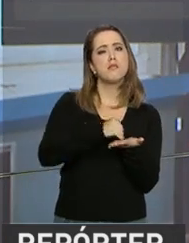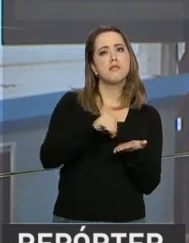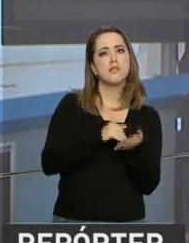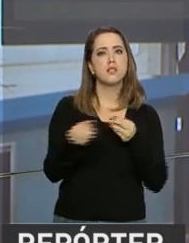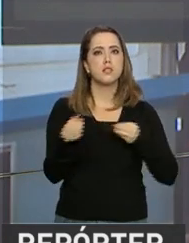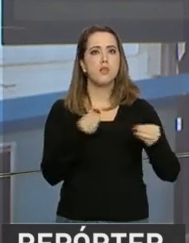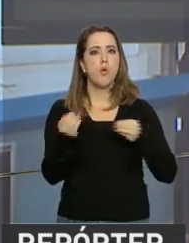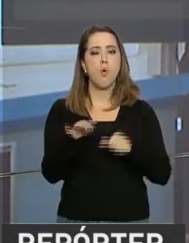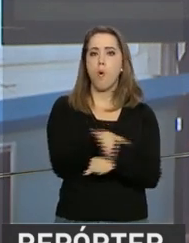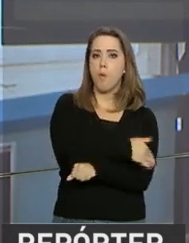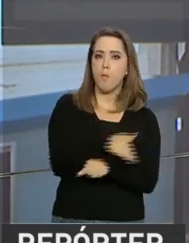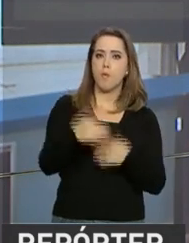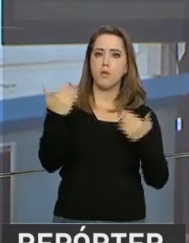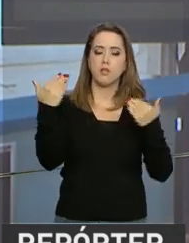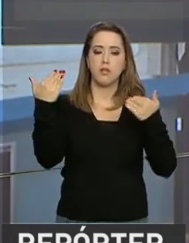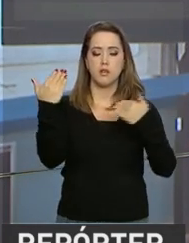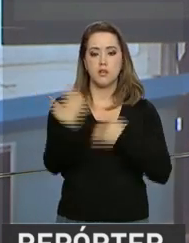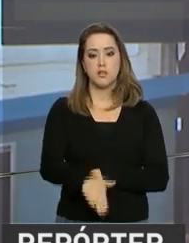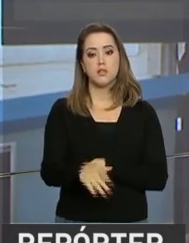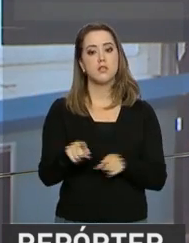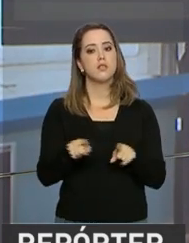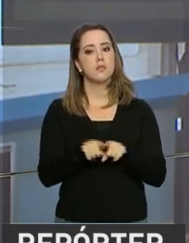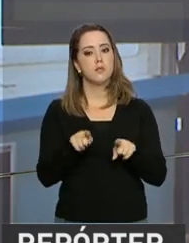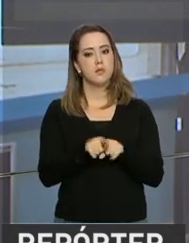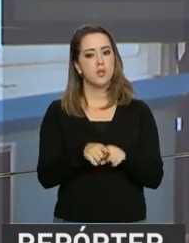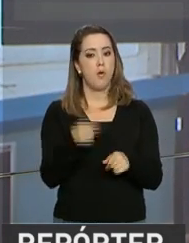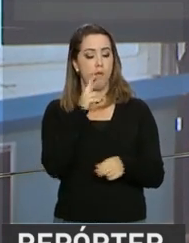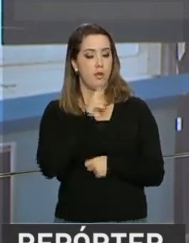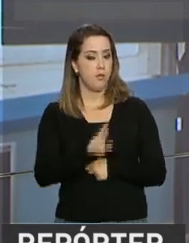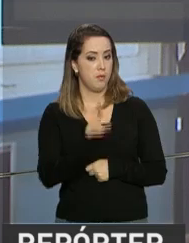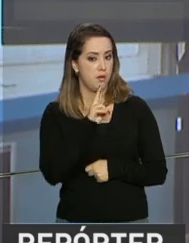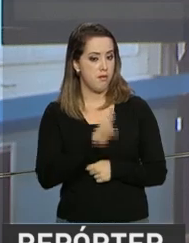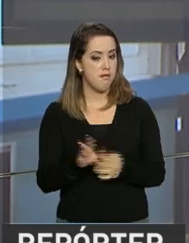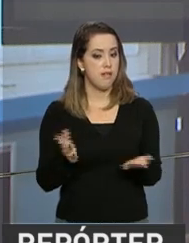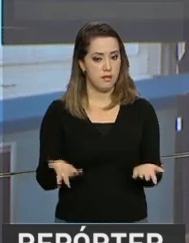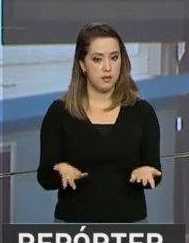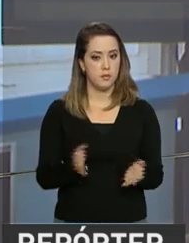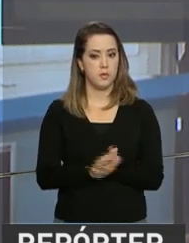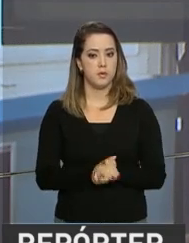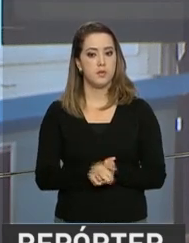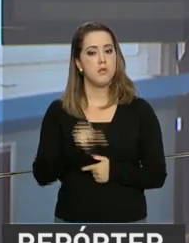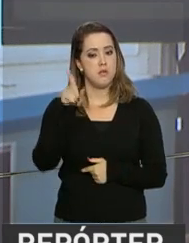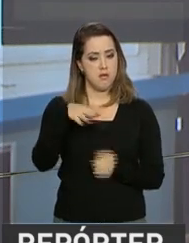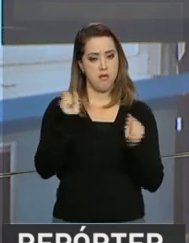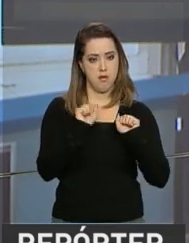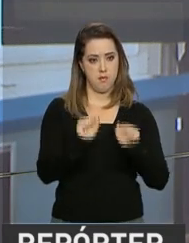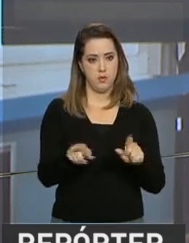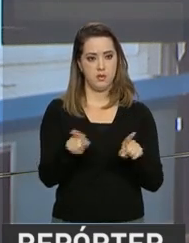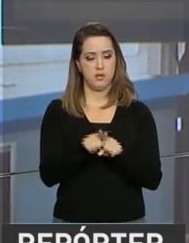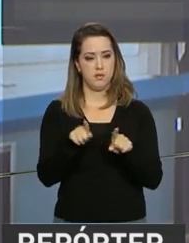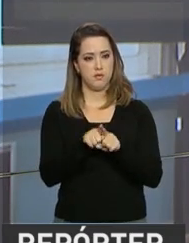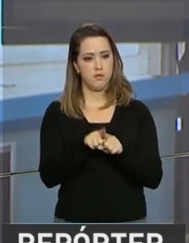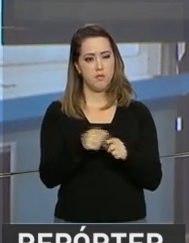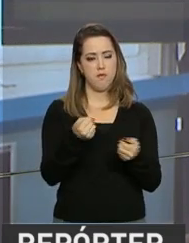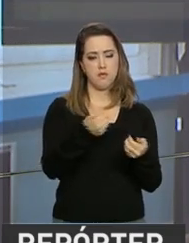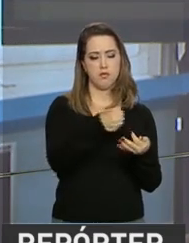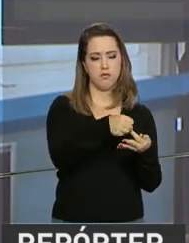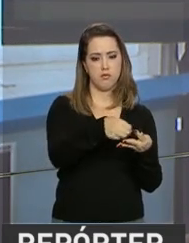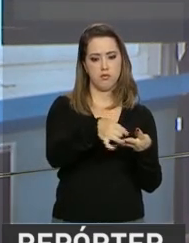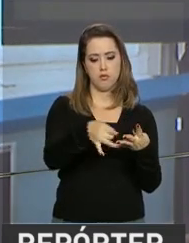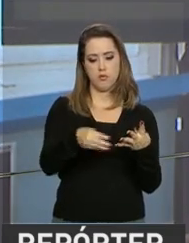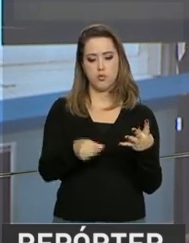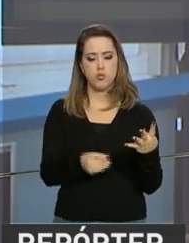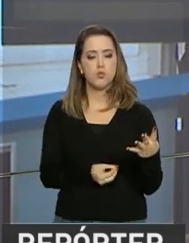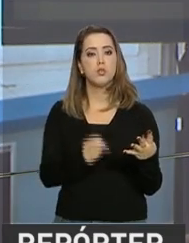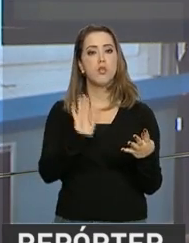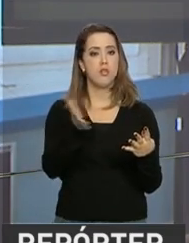locais de provas cartão de confirmação gabaritos e resultados é possível também fazer um checklist das